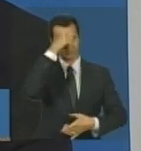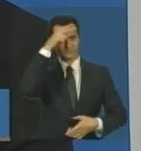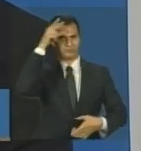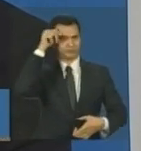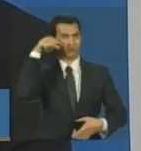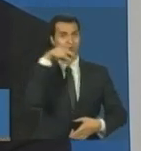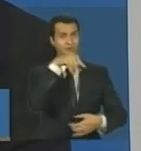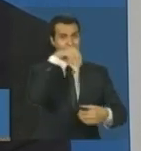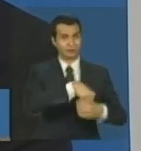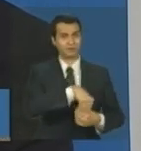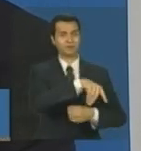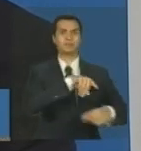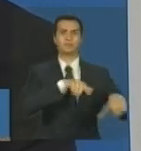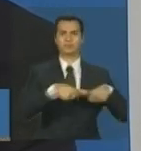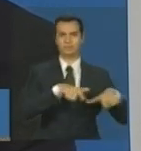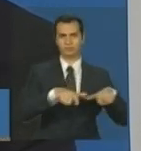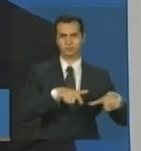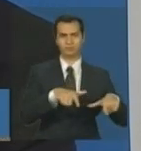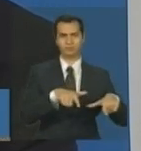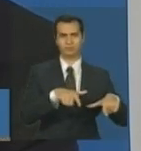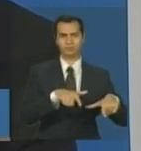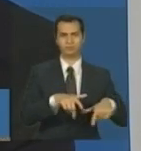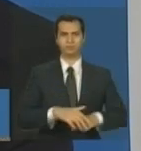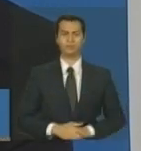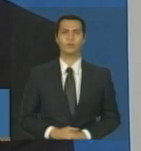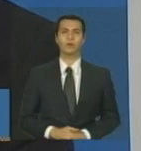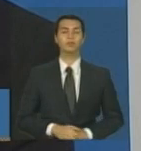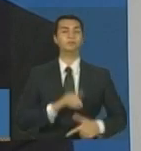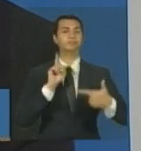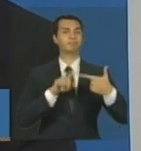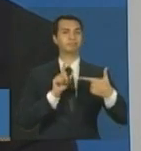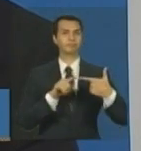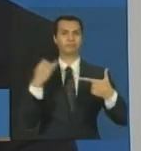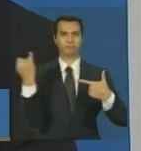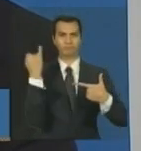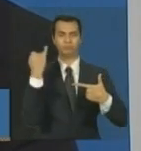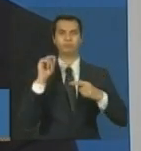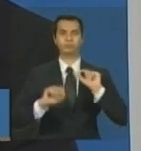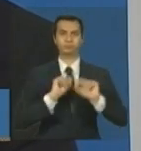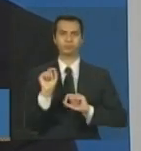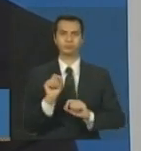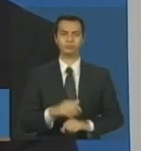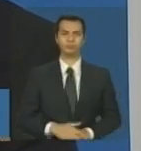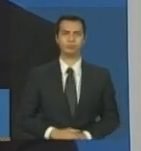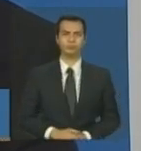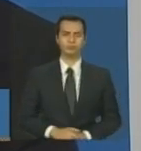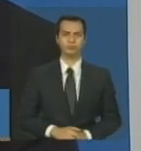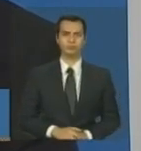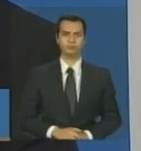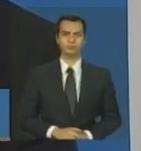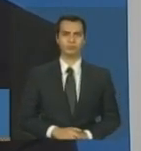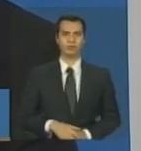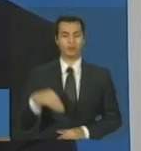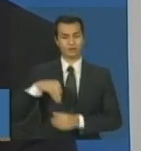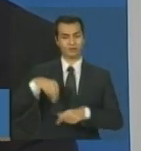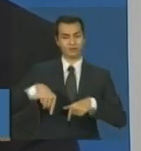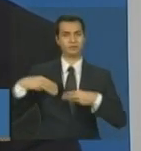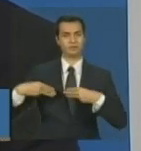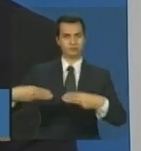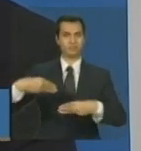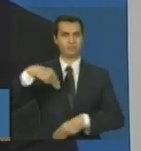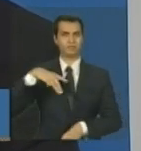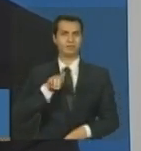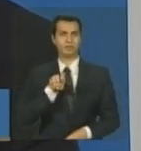dos gestores e dos seus técnicos. Um segundo aspecto que é importante são os batimentos que nós fazemos aqui no MDS em nível